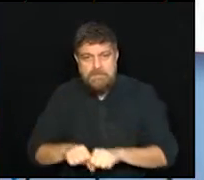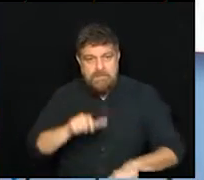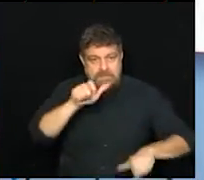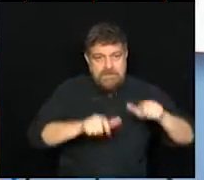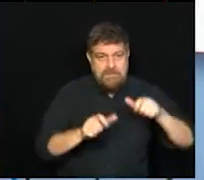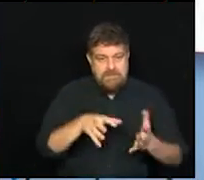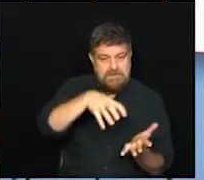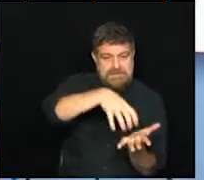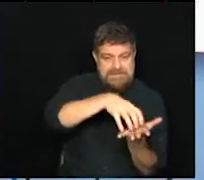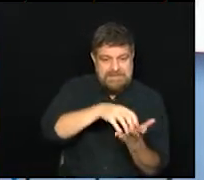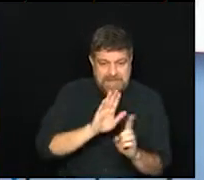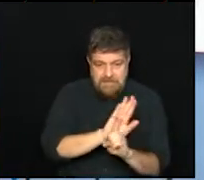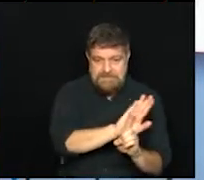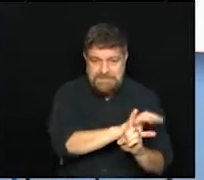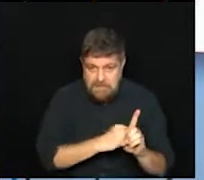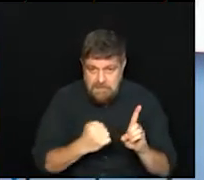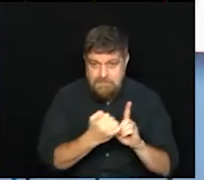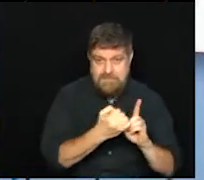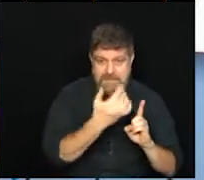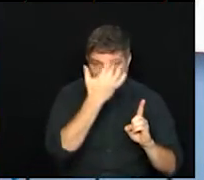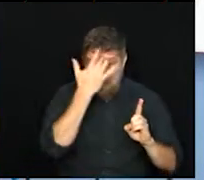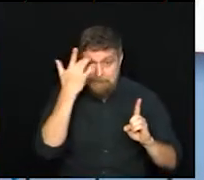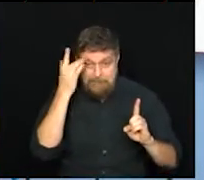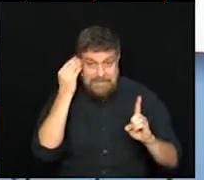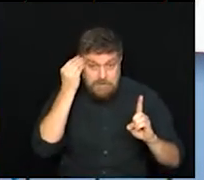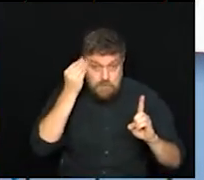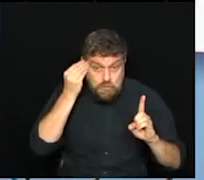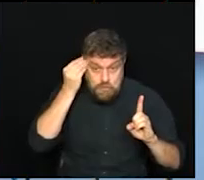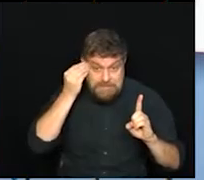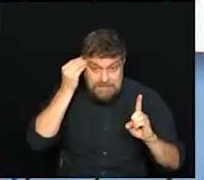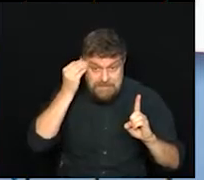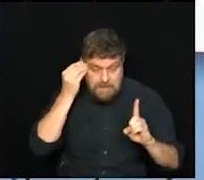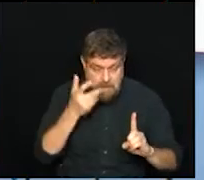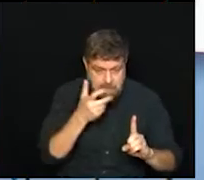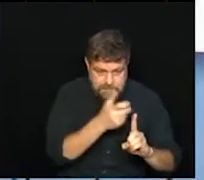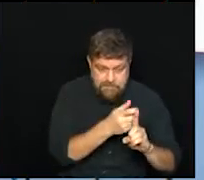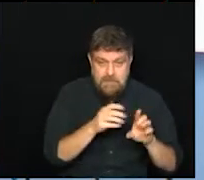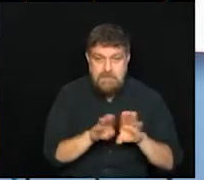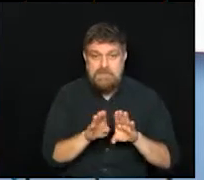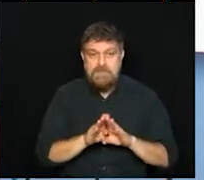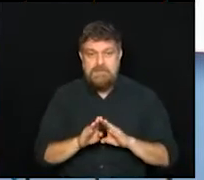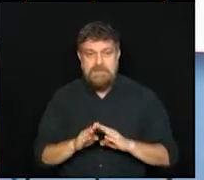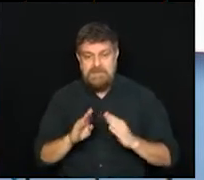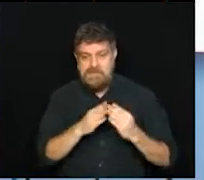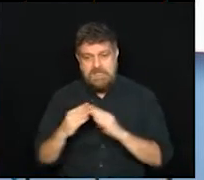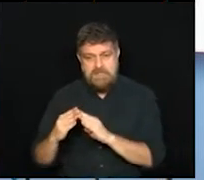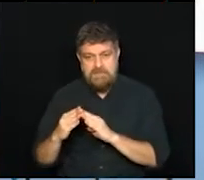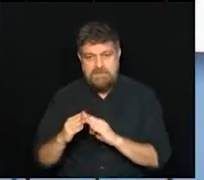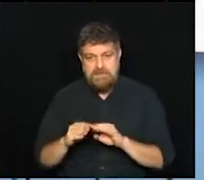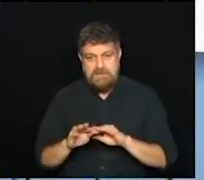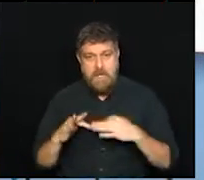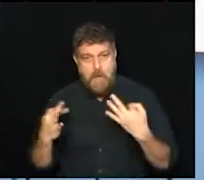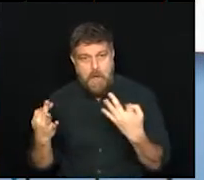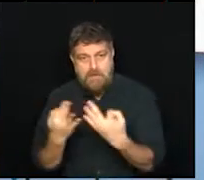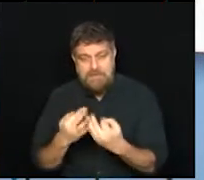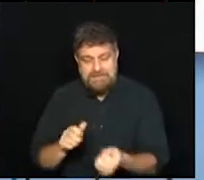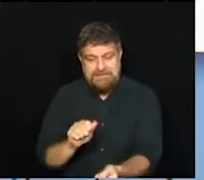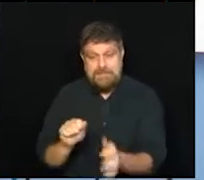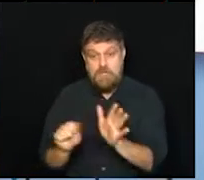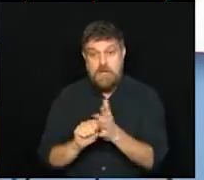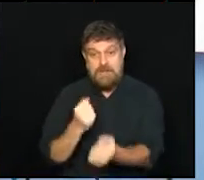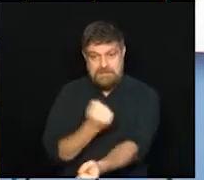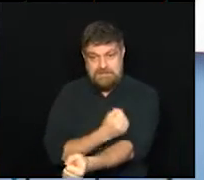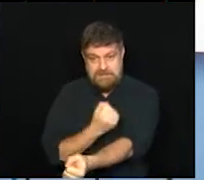que são centros de atendimento psicossocial aqui da cidade, moradores de comunidades terapêuticas, que são os dependentes